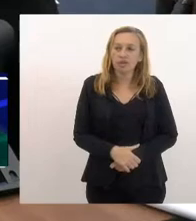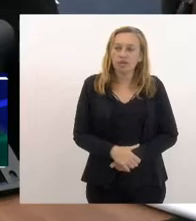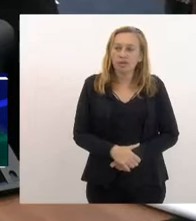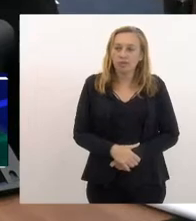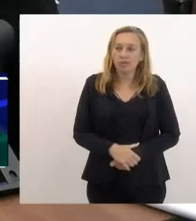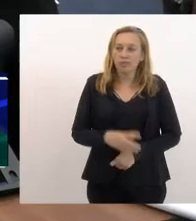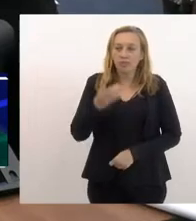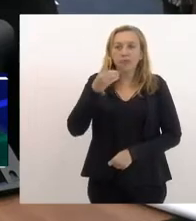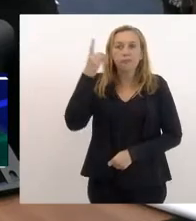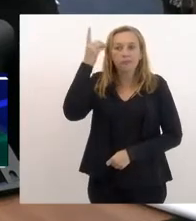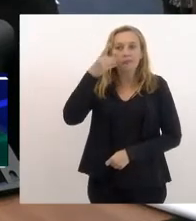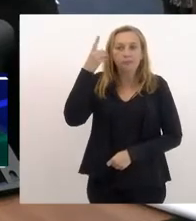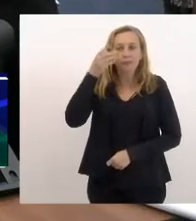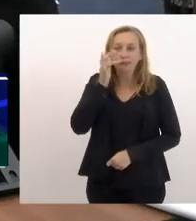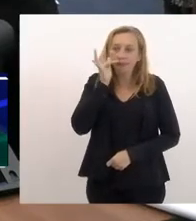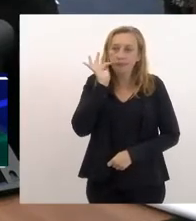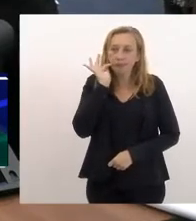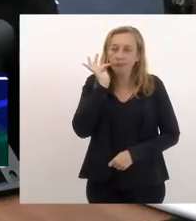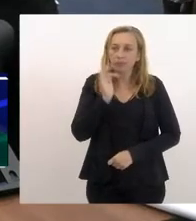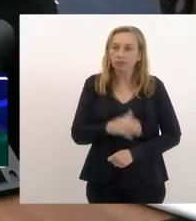Deputado Flávio Serafini.